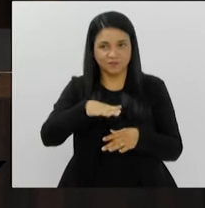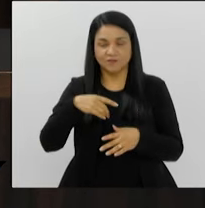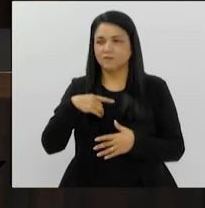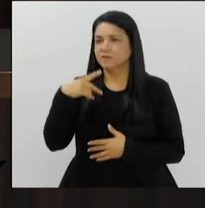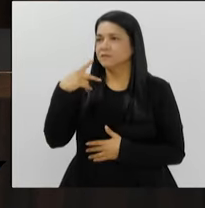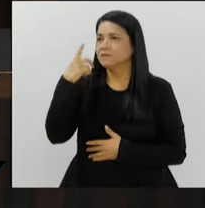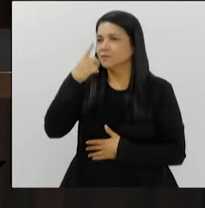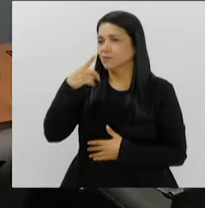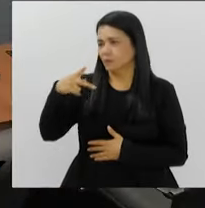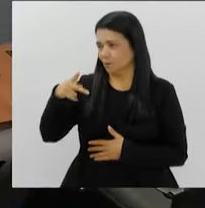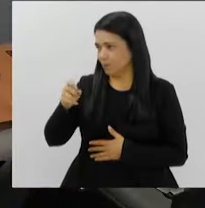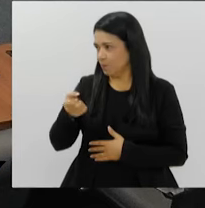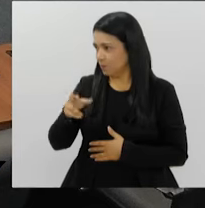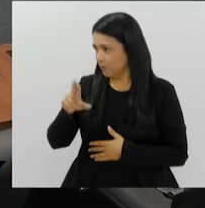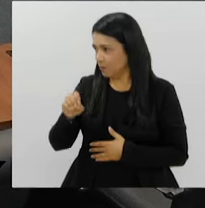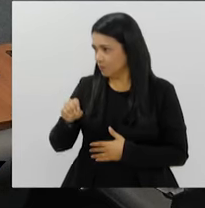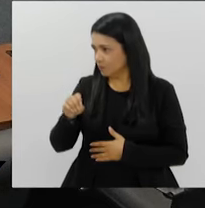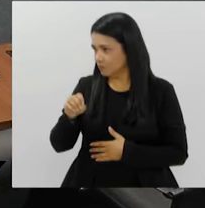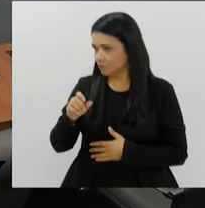ainda?